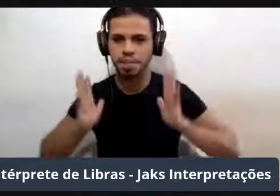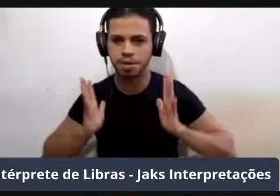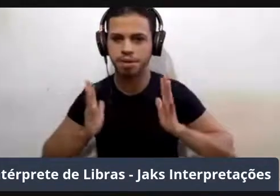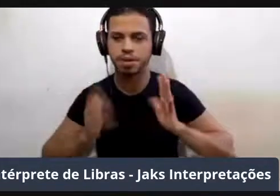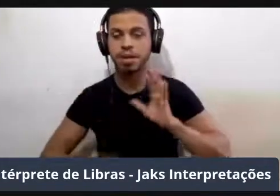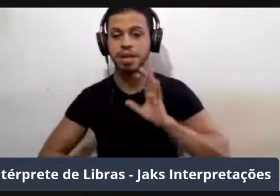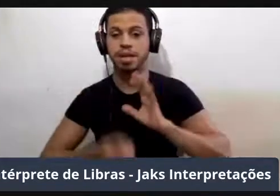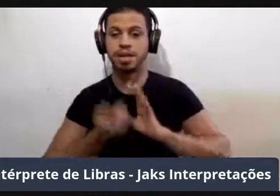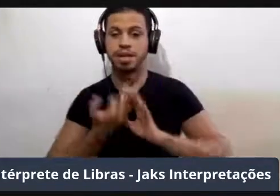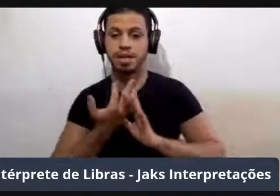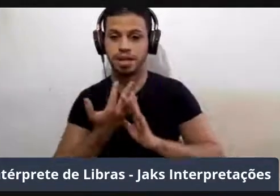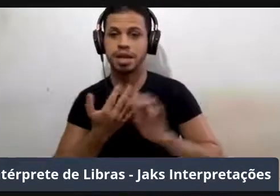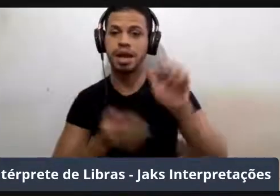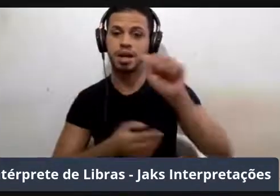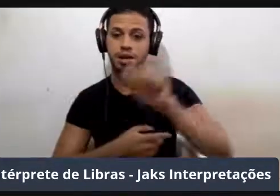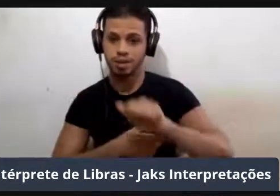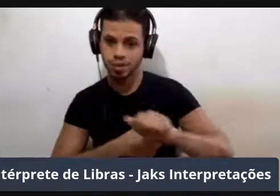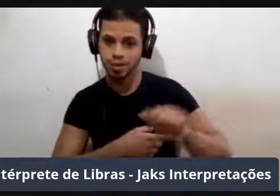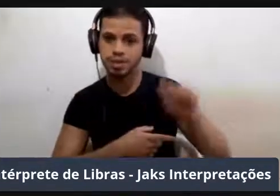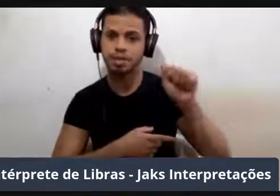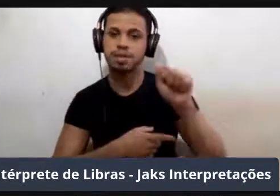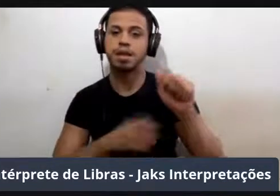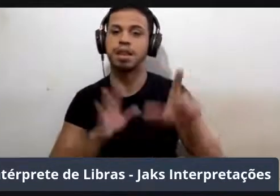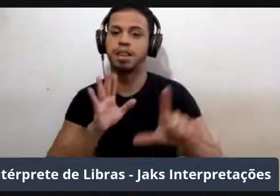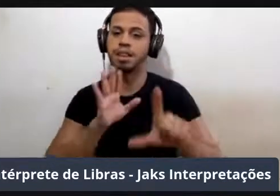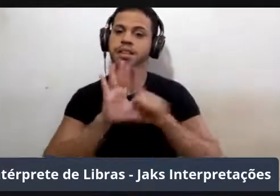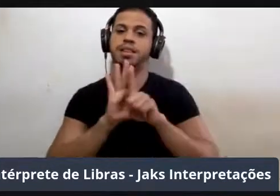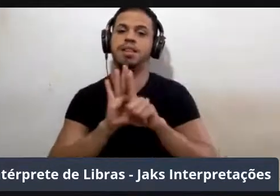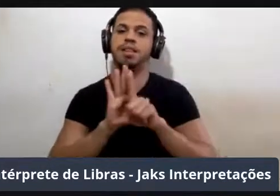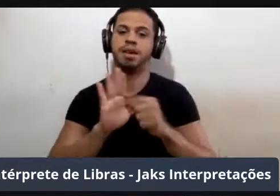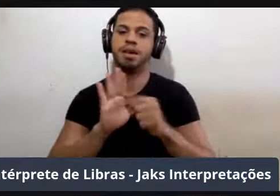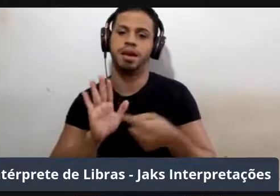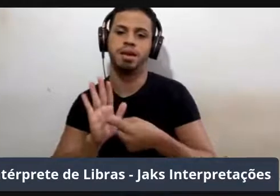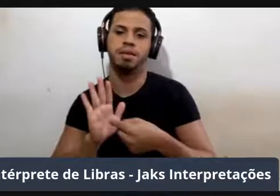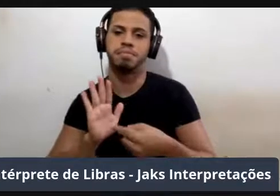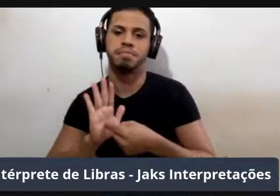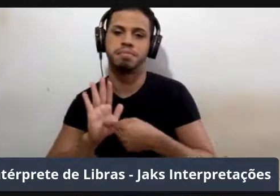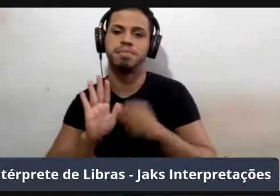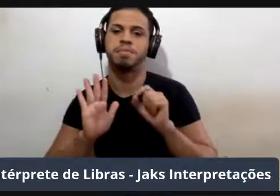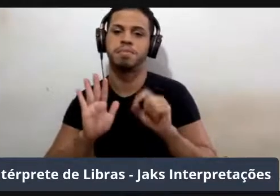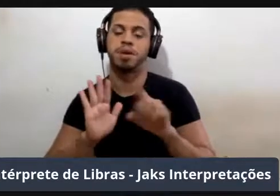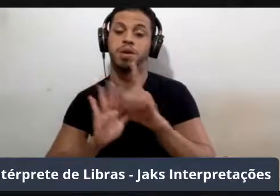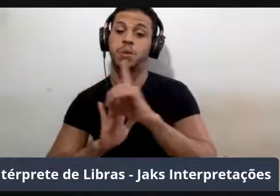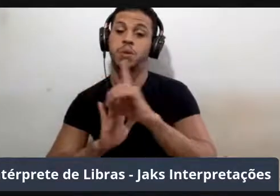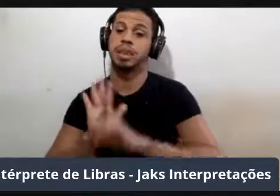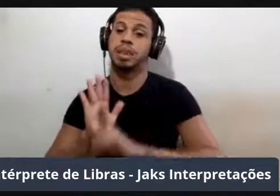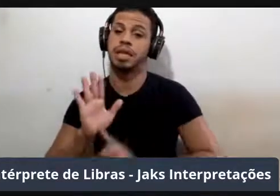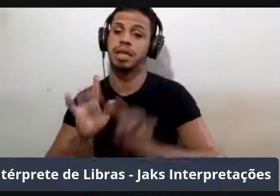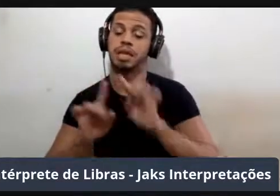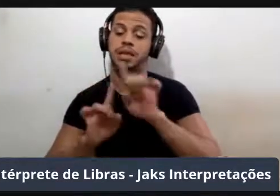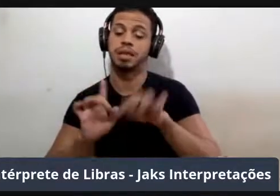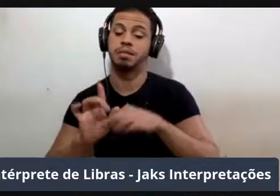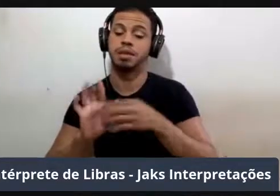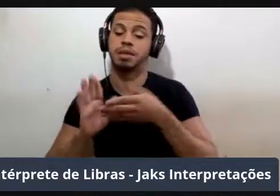foi justamente essa lei do direito da parteira de entrar no hospital, né, Doris?